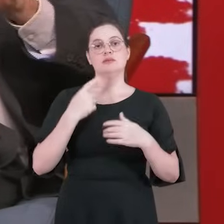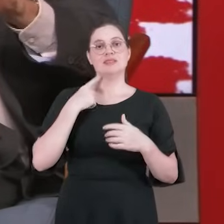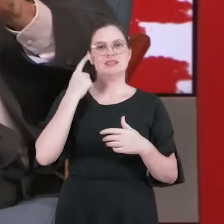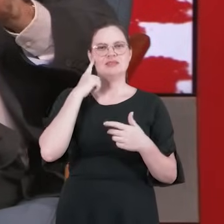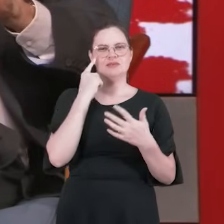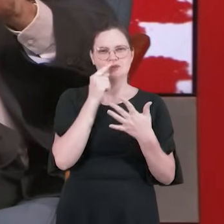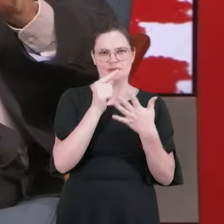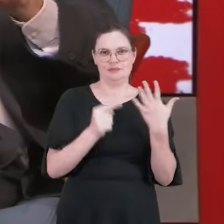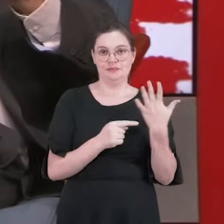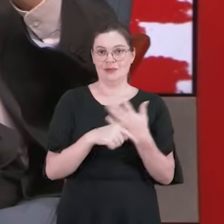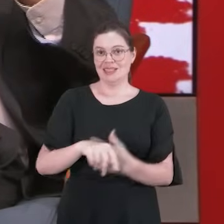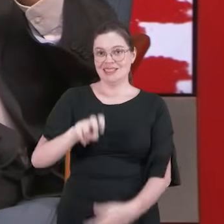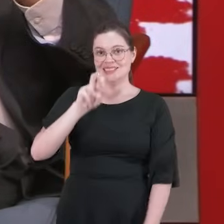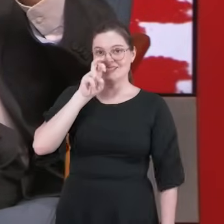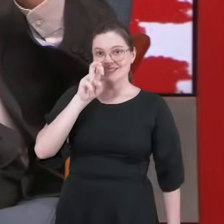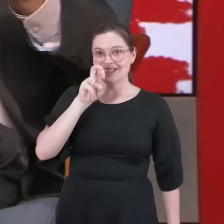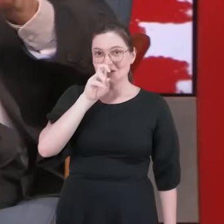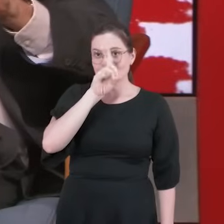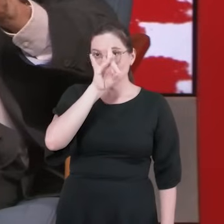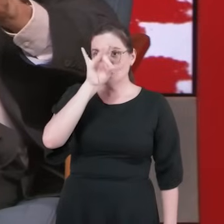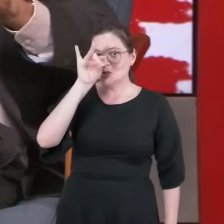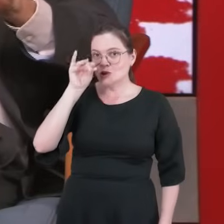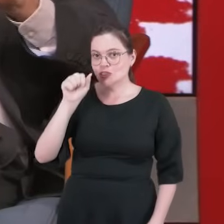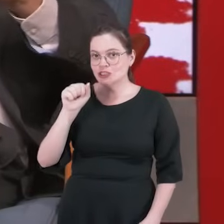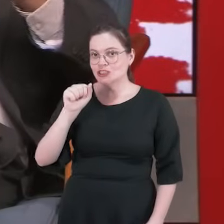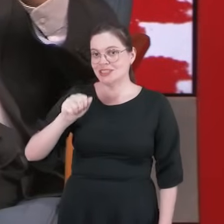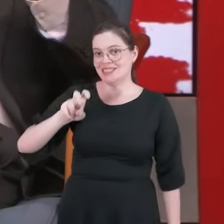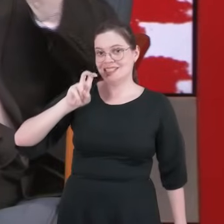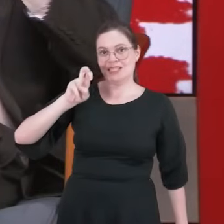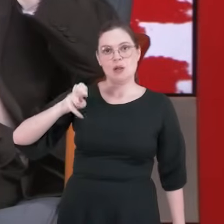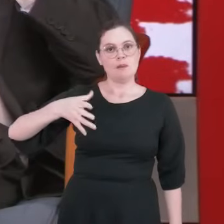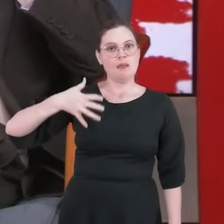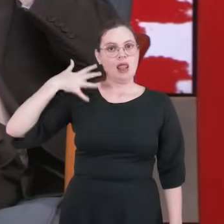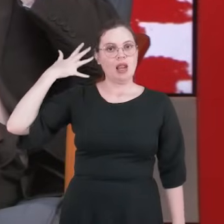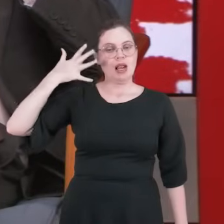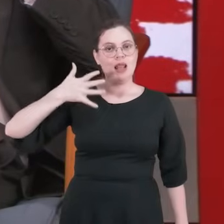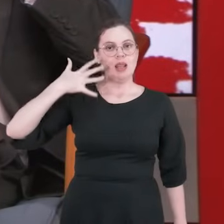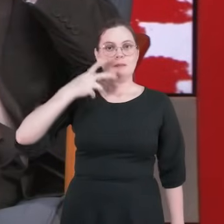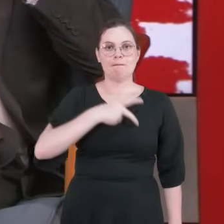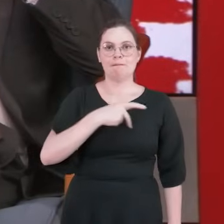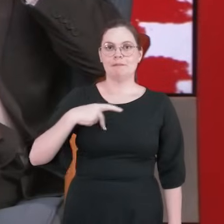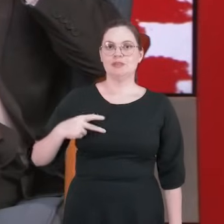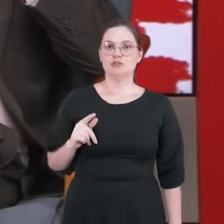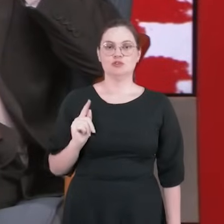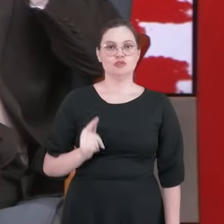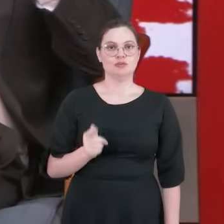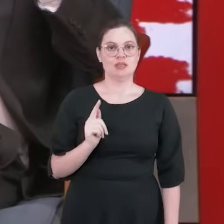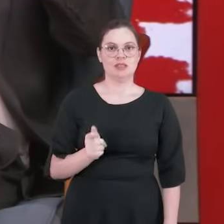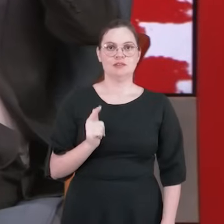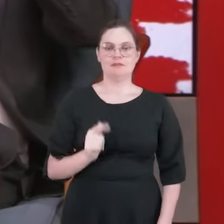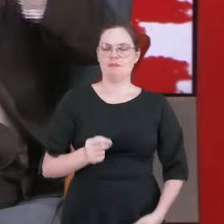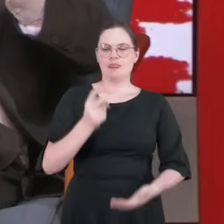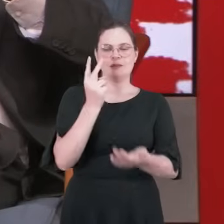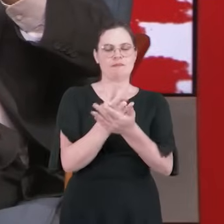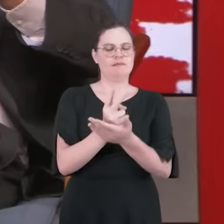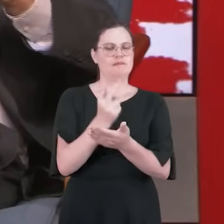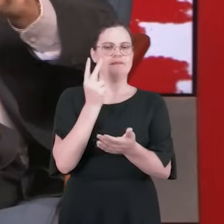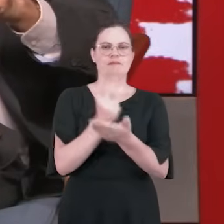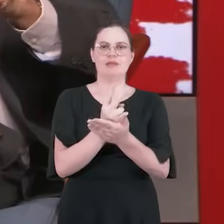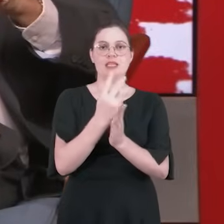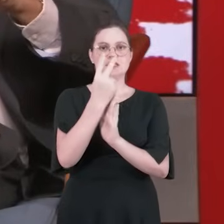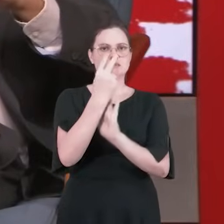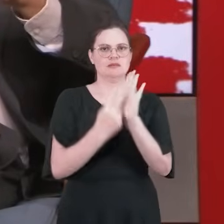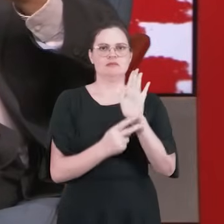nos 5 dias, nas 5 mensagens, o pastor Gedeuti leu o mesmo